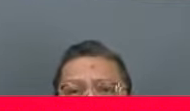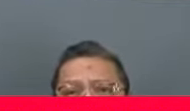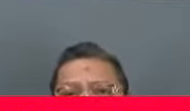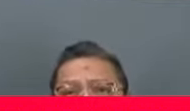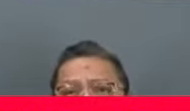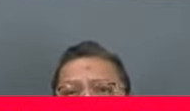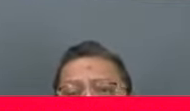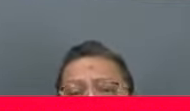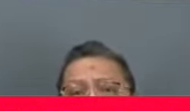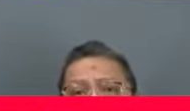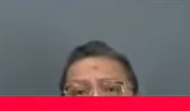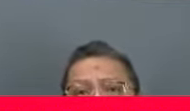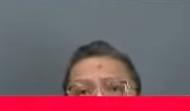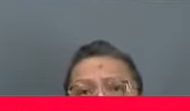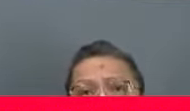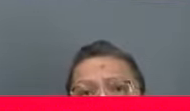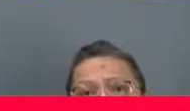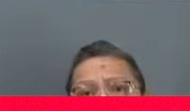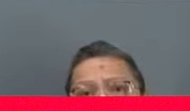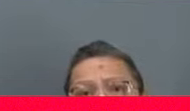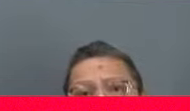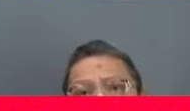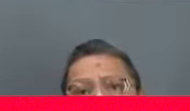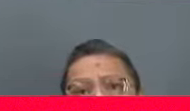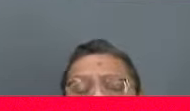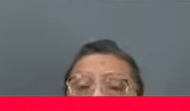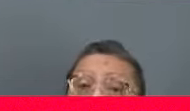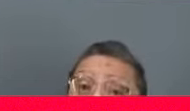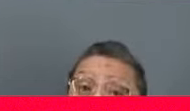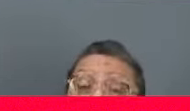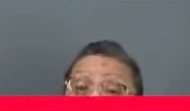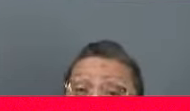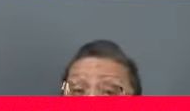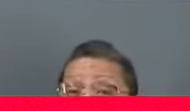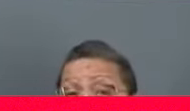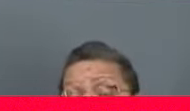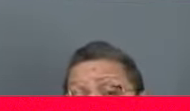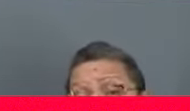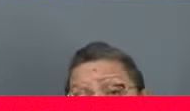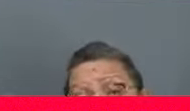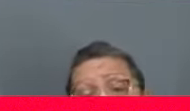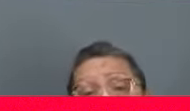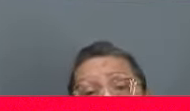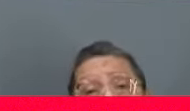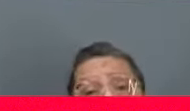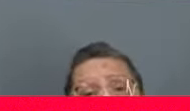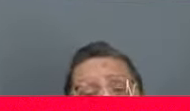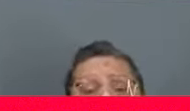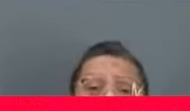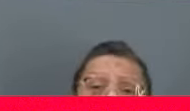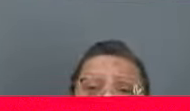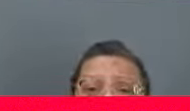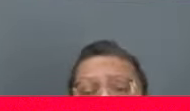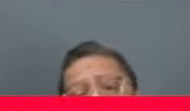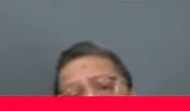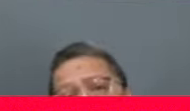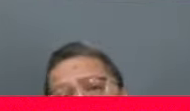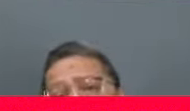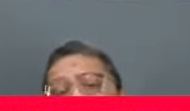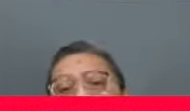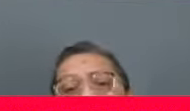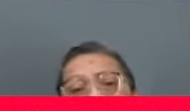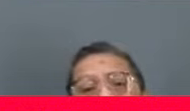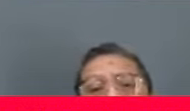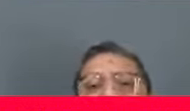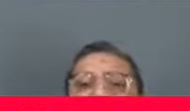eu eu digo que e a outra solução né que a Extrema esquerda Dora trazer é o a regulação